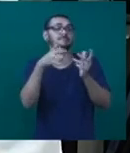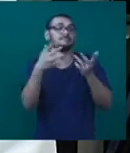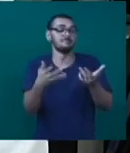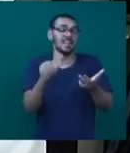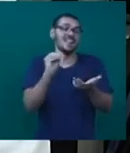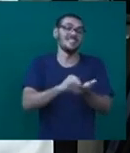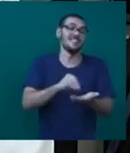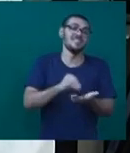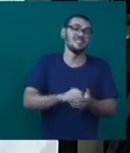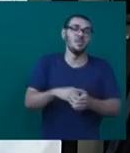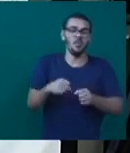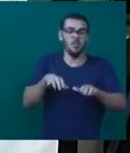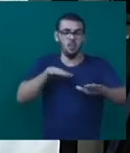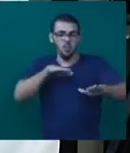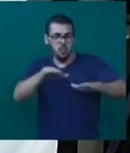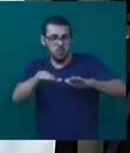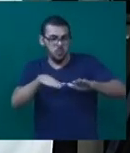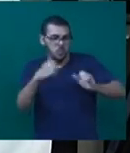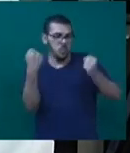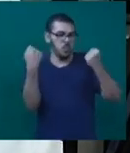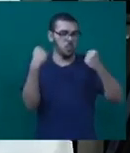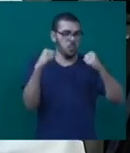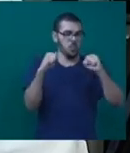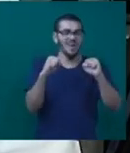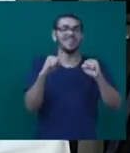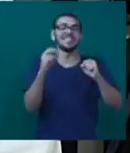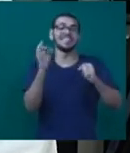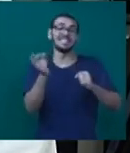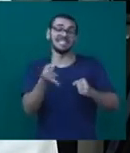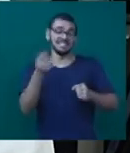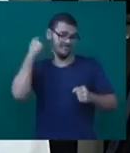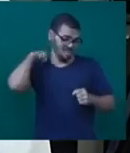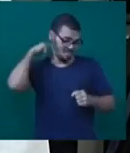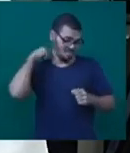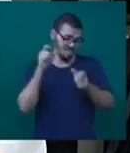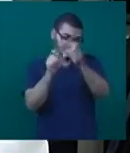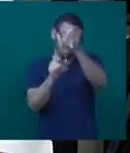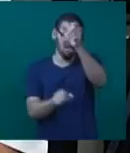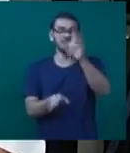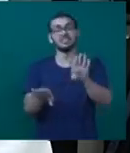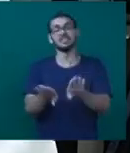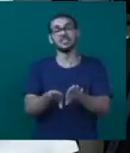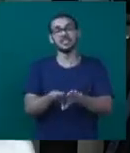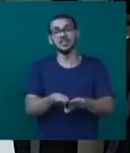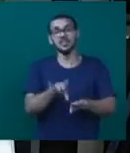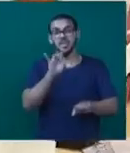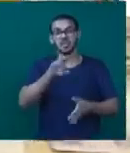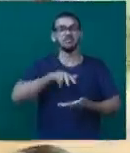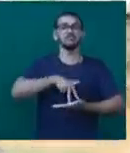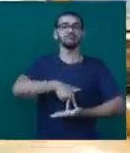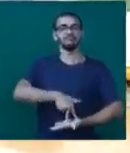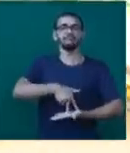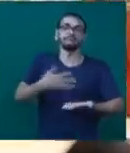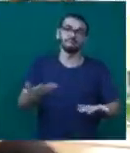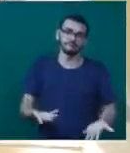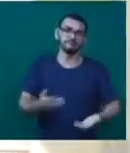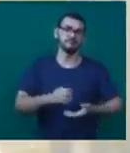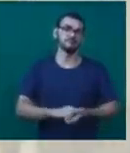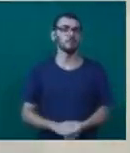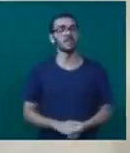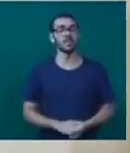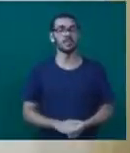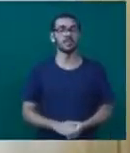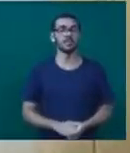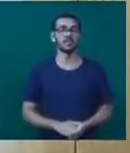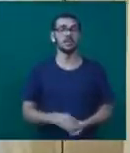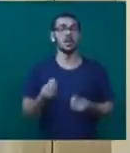falta de movimentação correta da coluna ou exposição prolongada à postura em pé. A boa notícia é que a